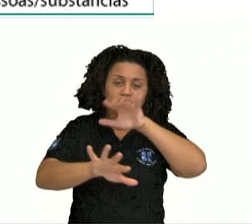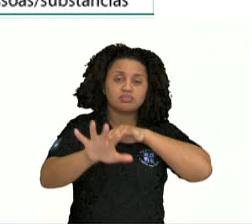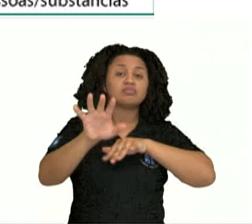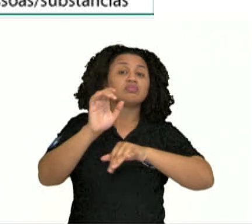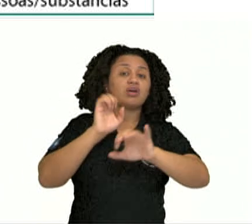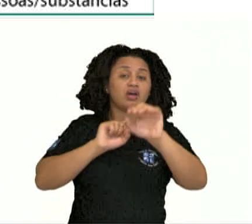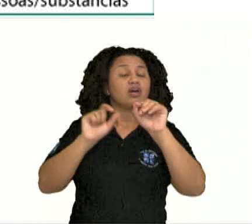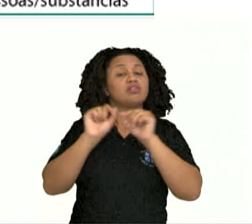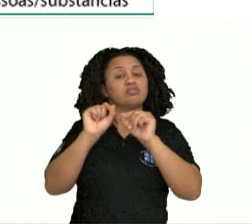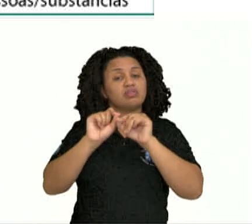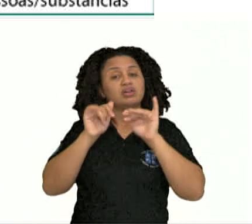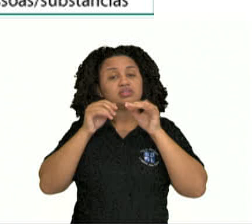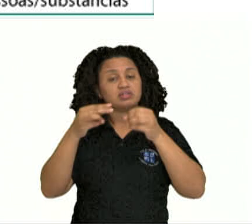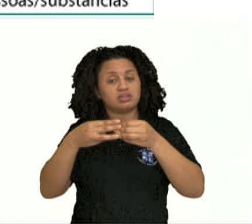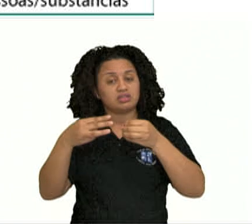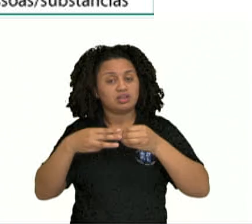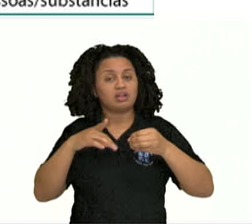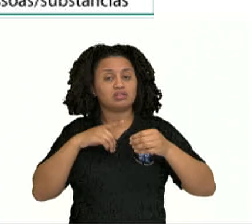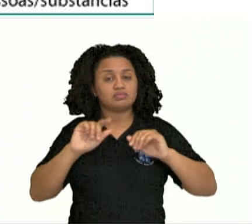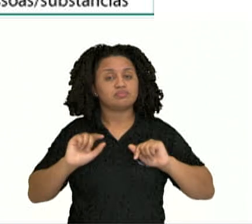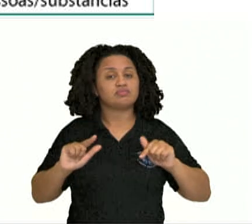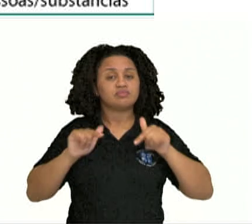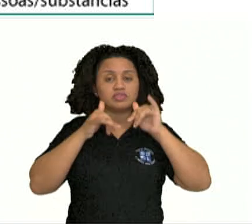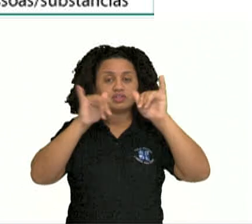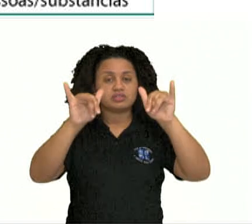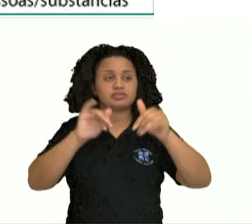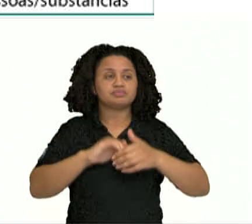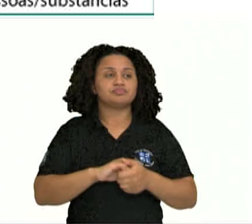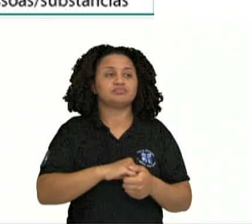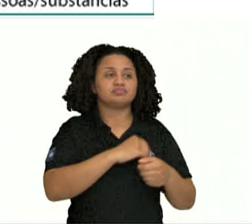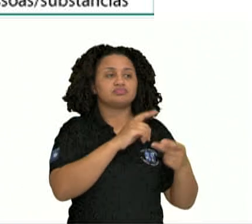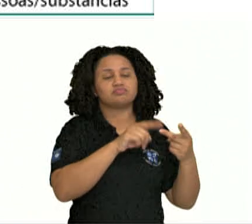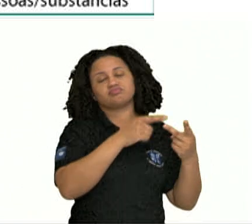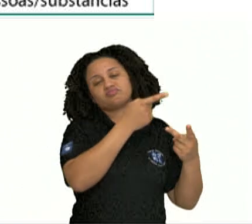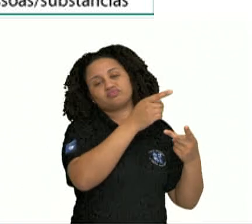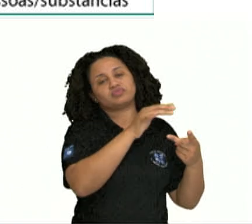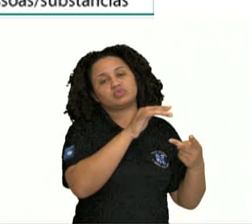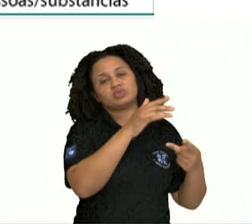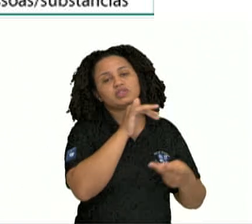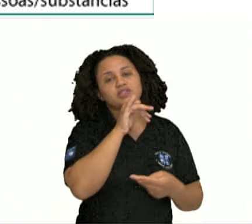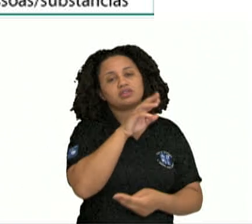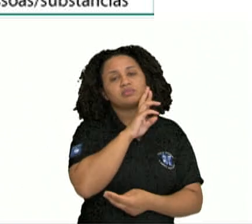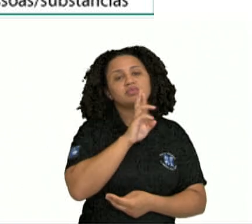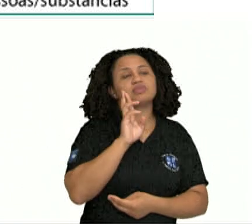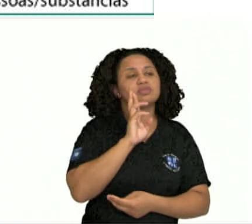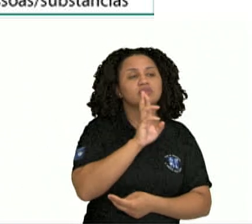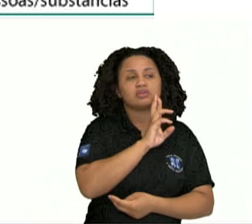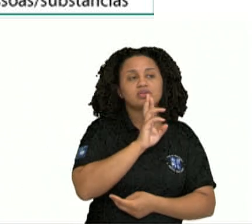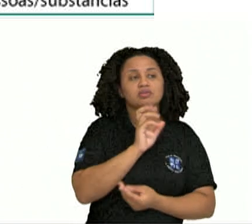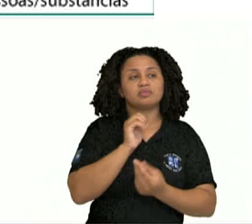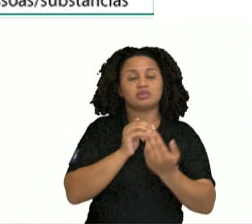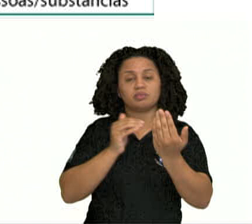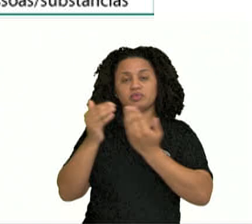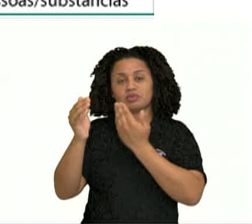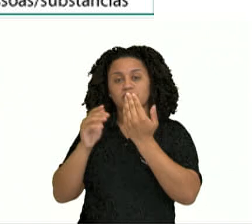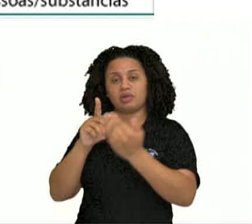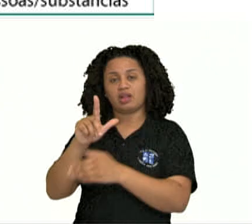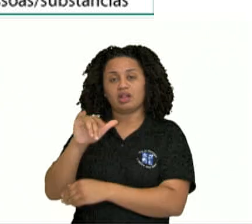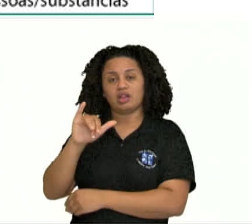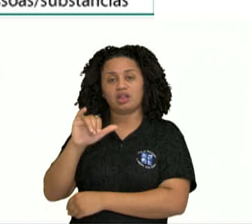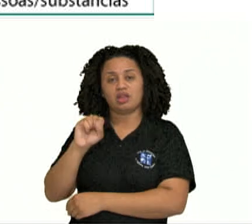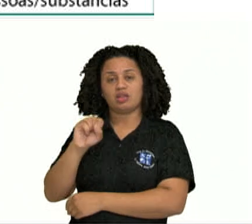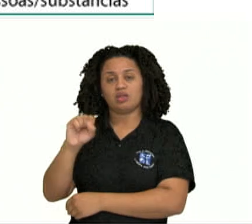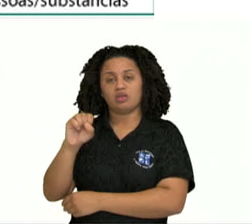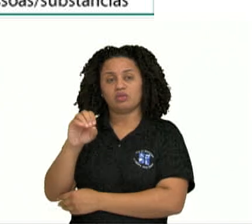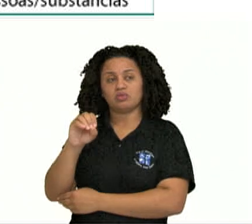necessária parcela funcionar muito bem um restaurante a gente teria daí comparado com os lisossomos que é